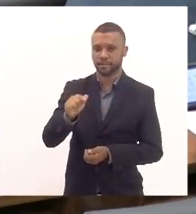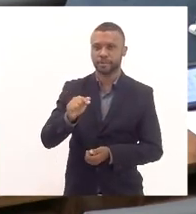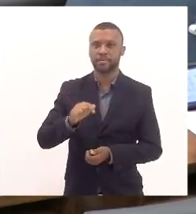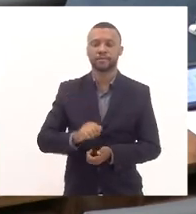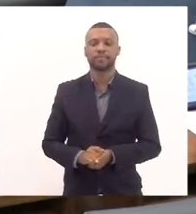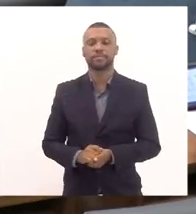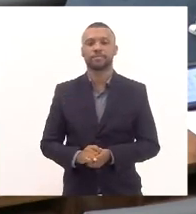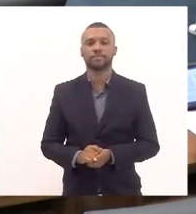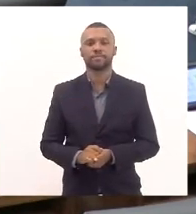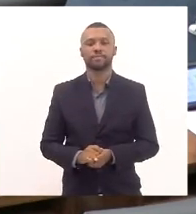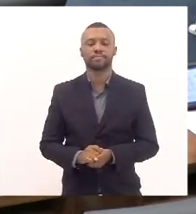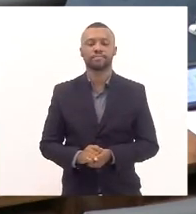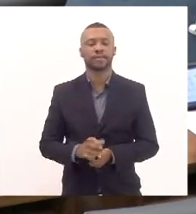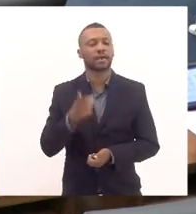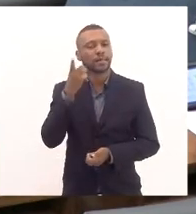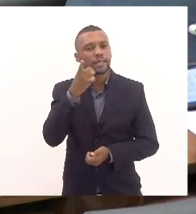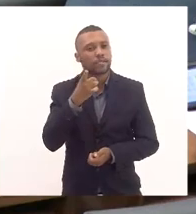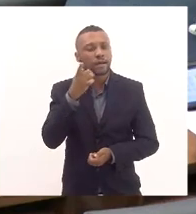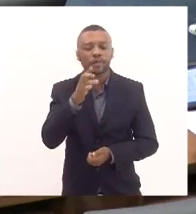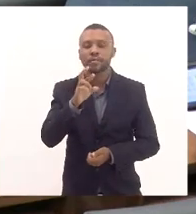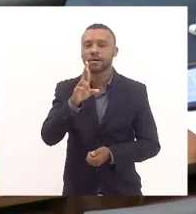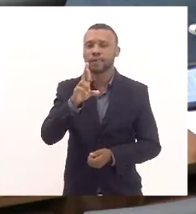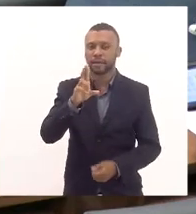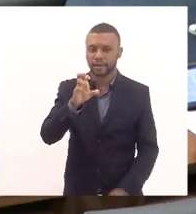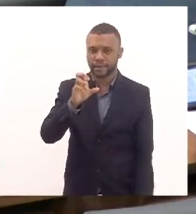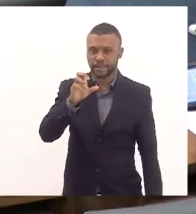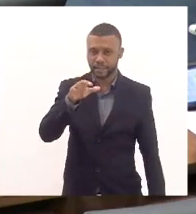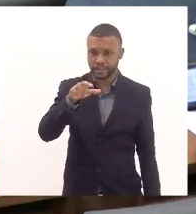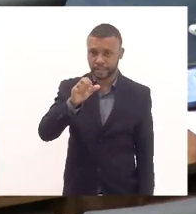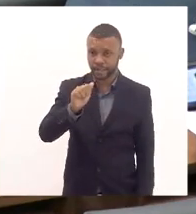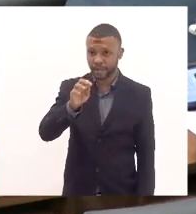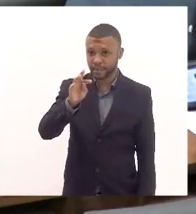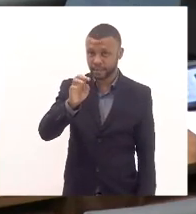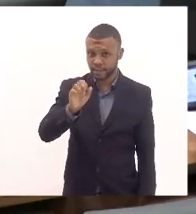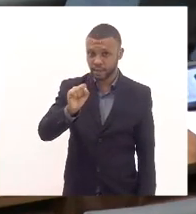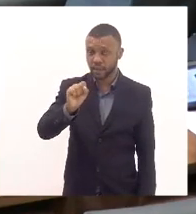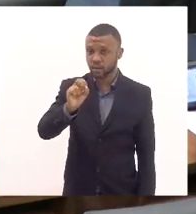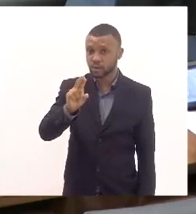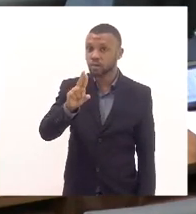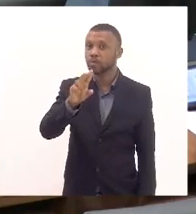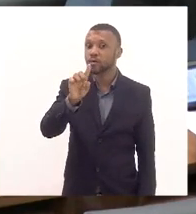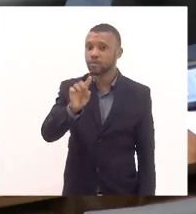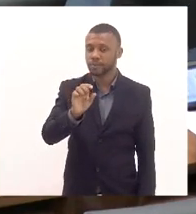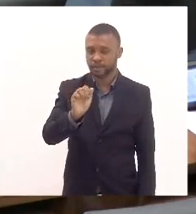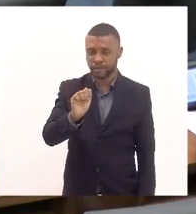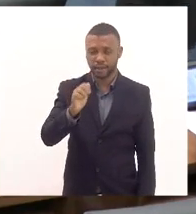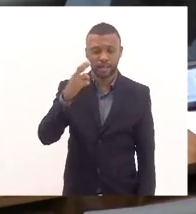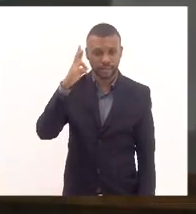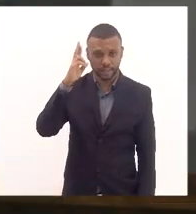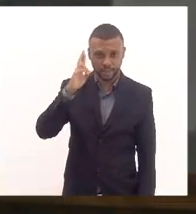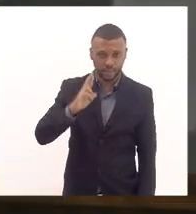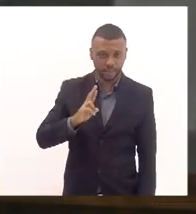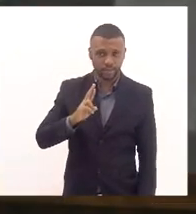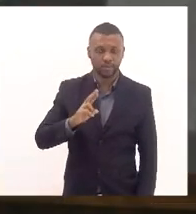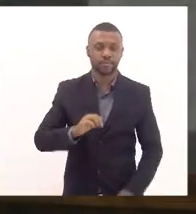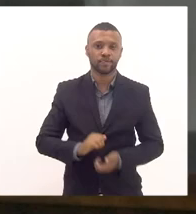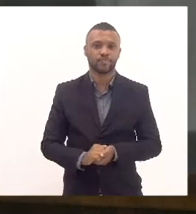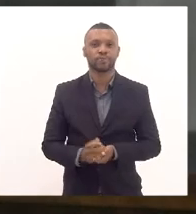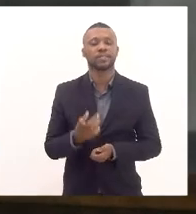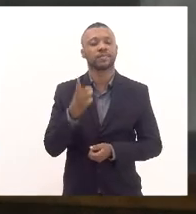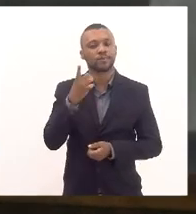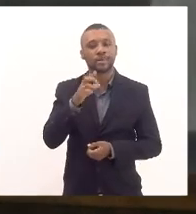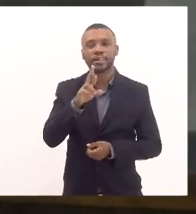o Deputado Renato Renato a deputada Renata Souza o Deputado Renato